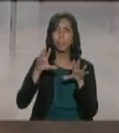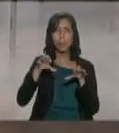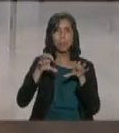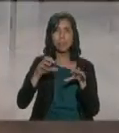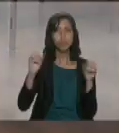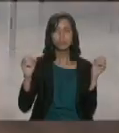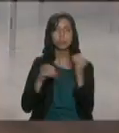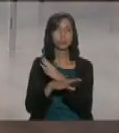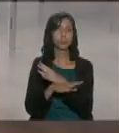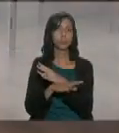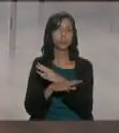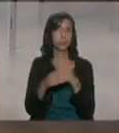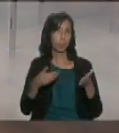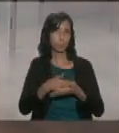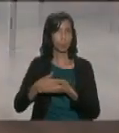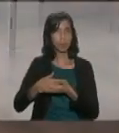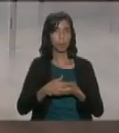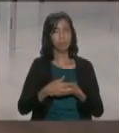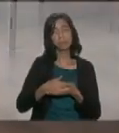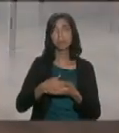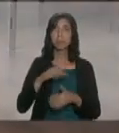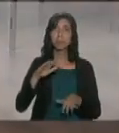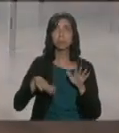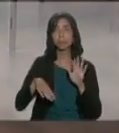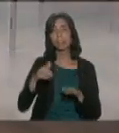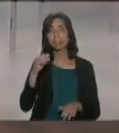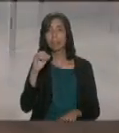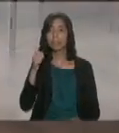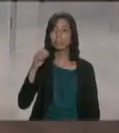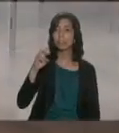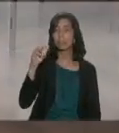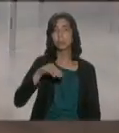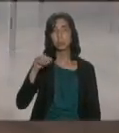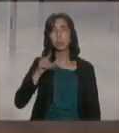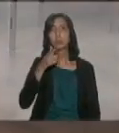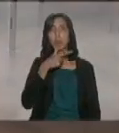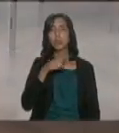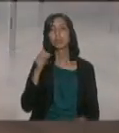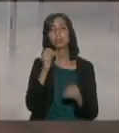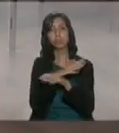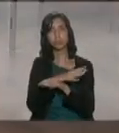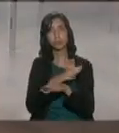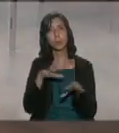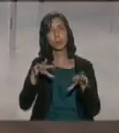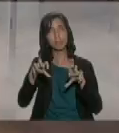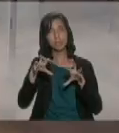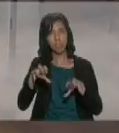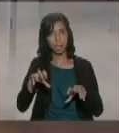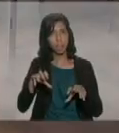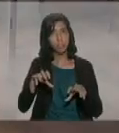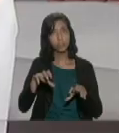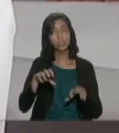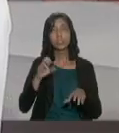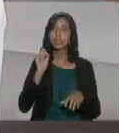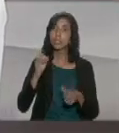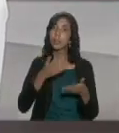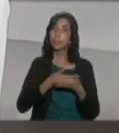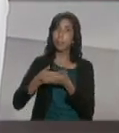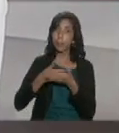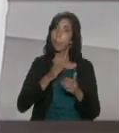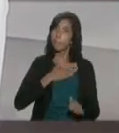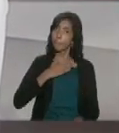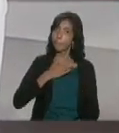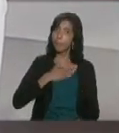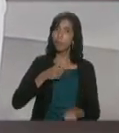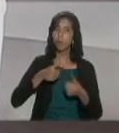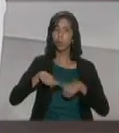massagem completa no Geralmente bebê? de 10 a 15 minutos a gente completa uma série da Chantala. Quando é o seu bebê e você